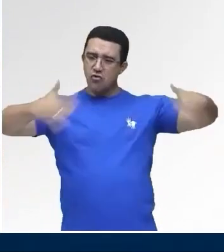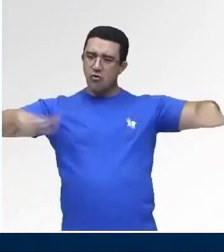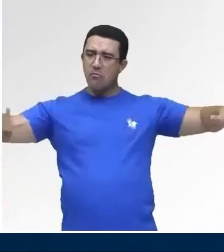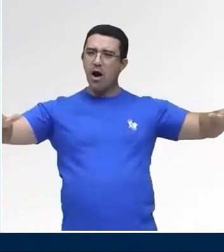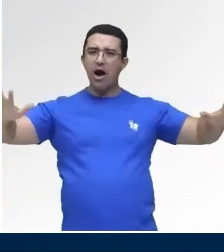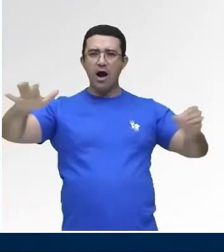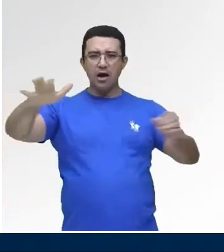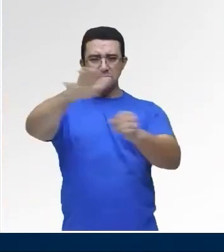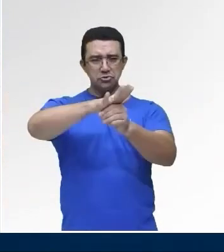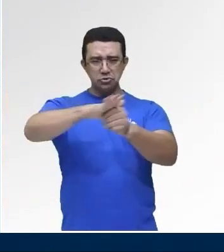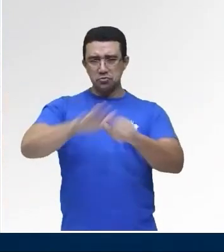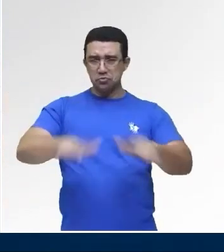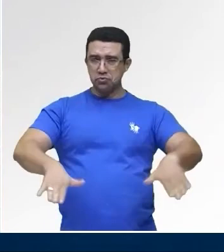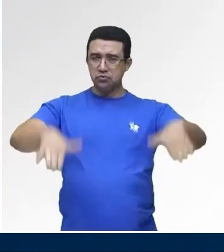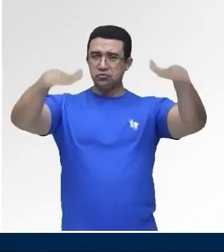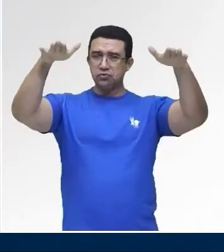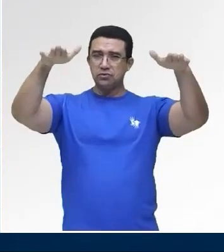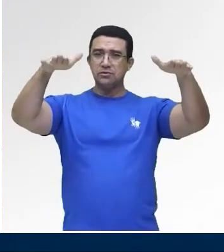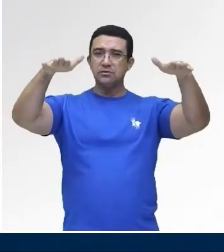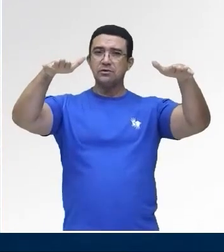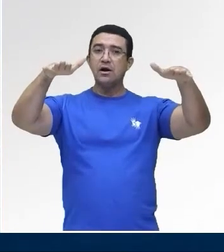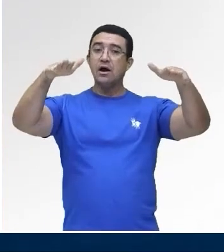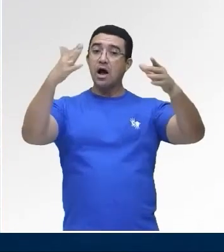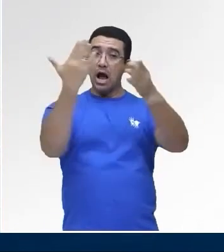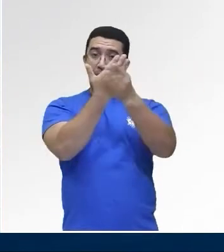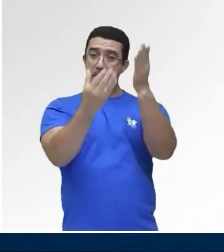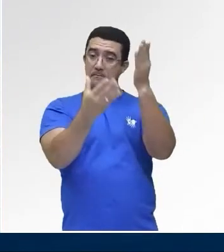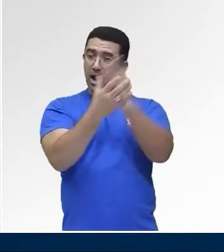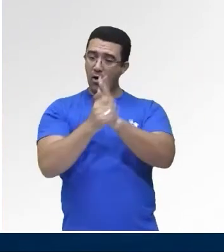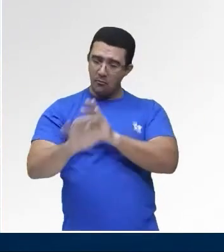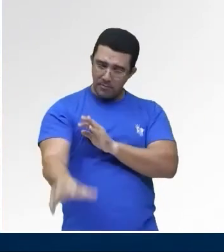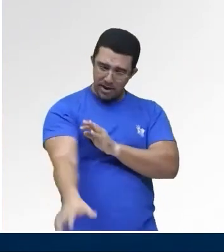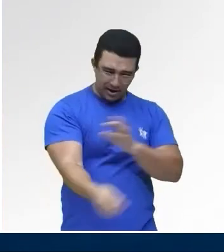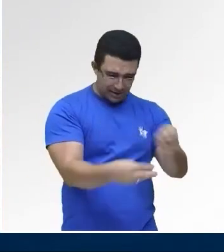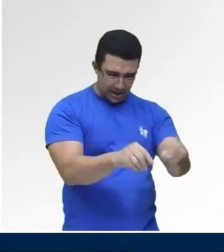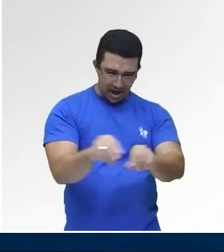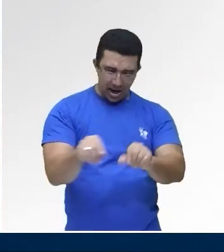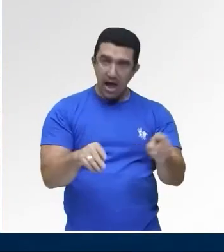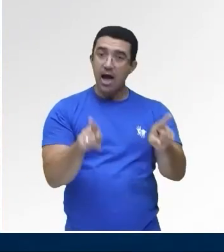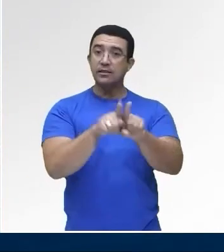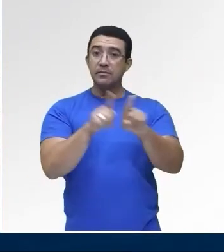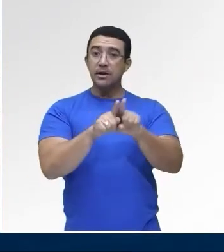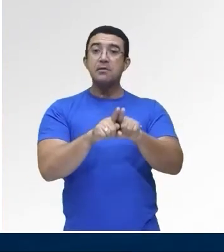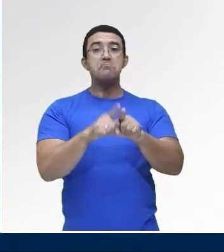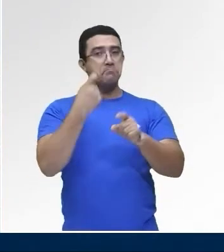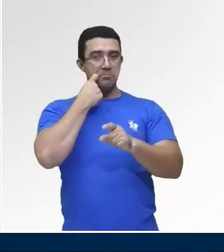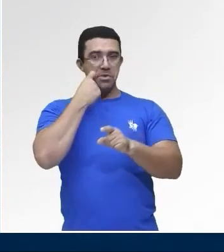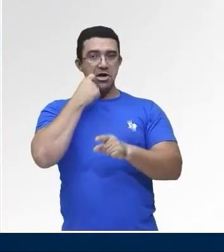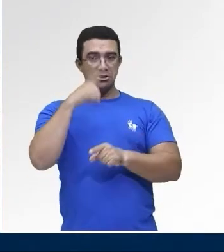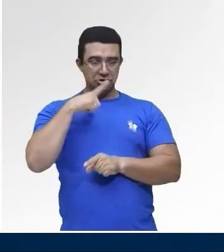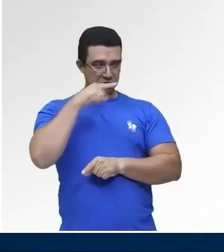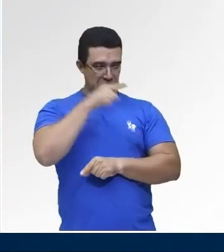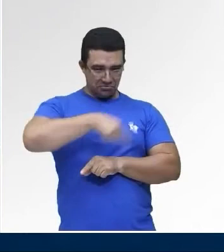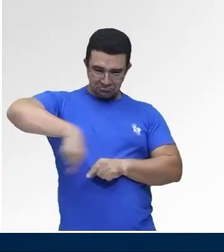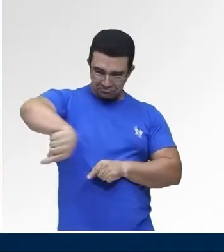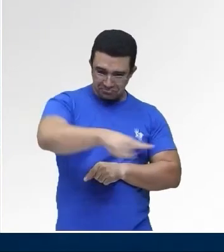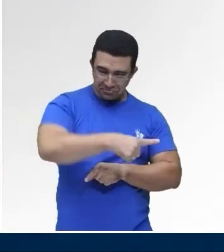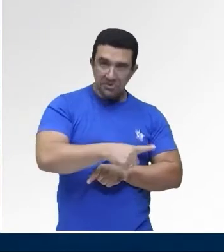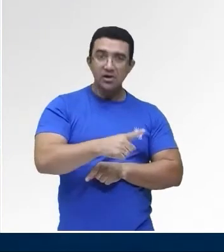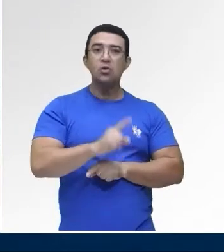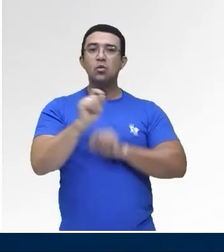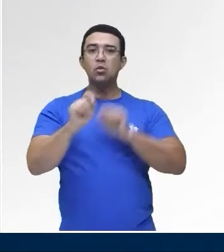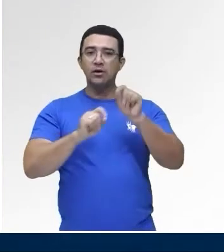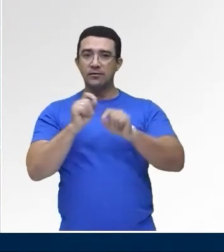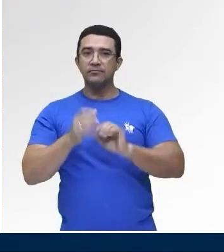vêm e vão, as mãos do mar pela areia onde os peixes estão. As mãos do mar vêm e